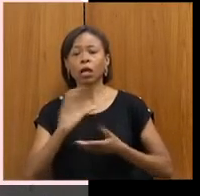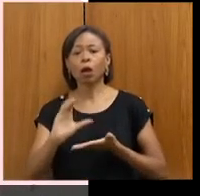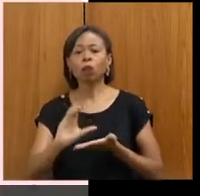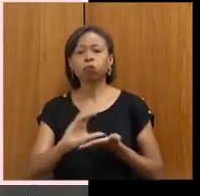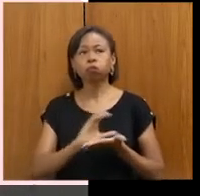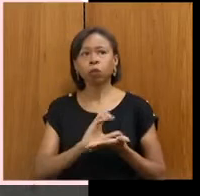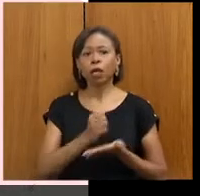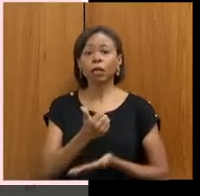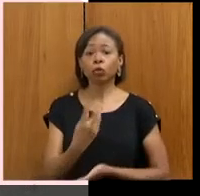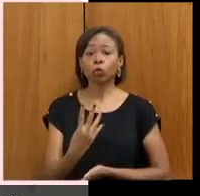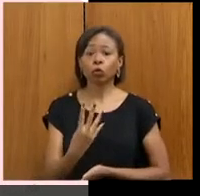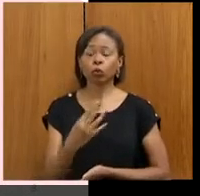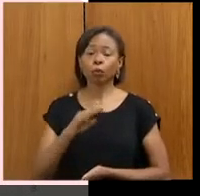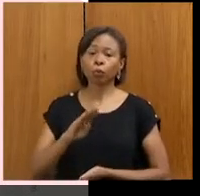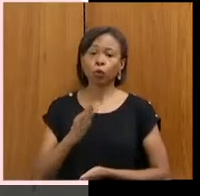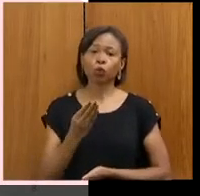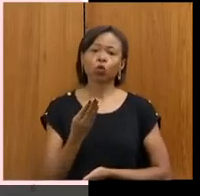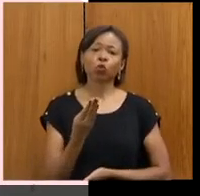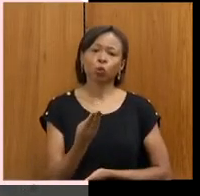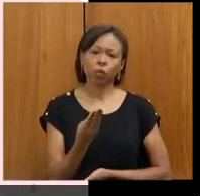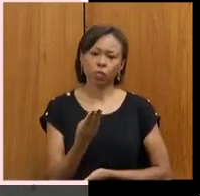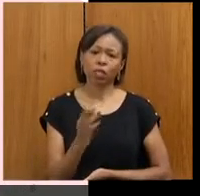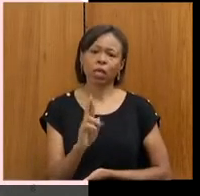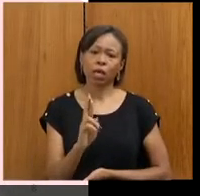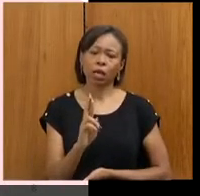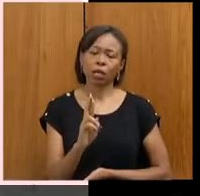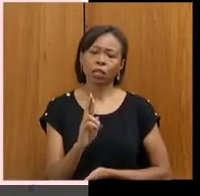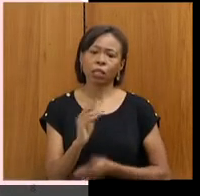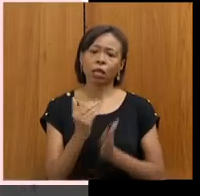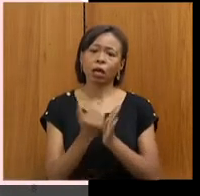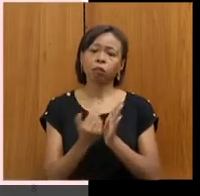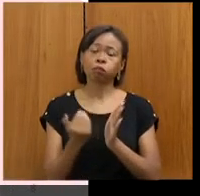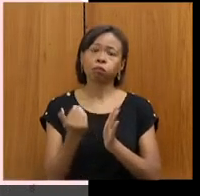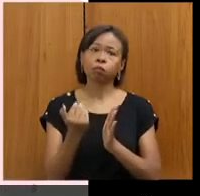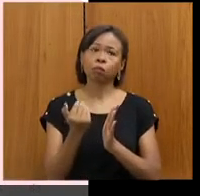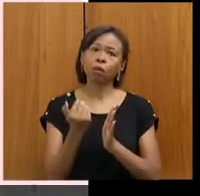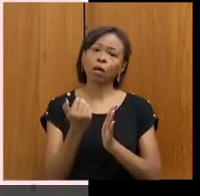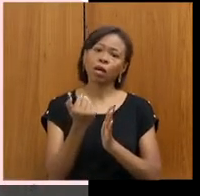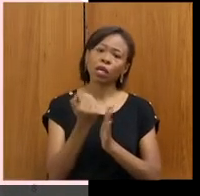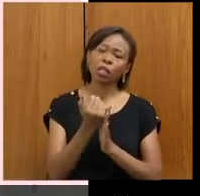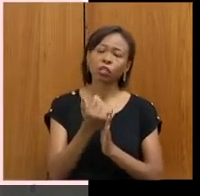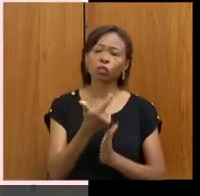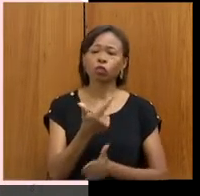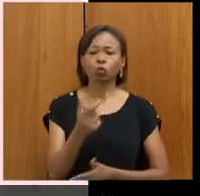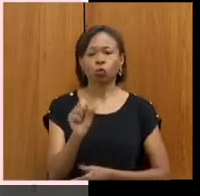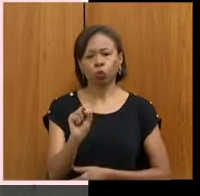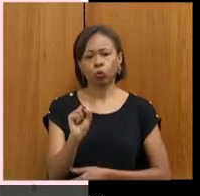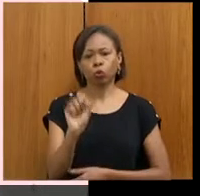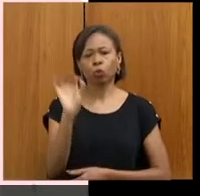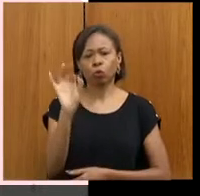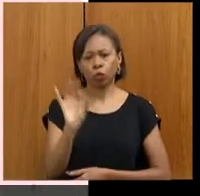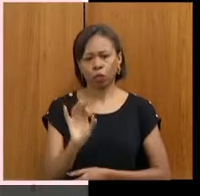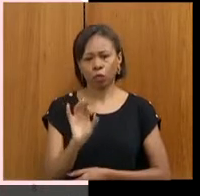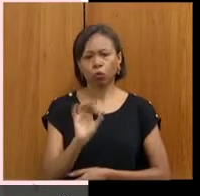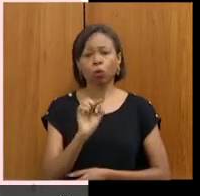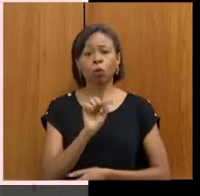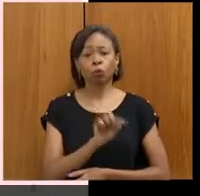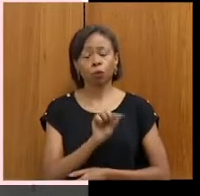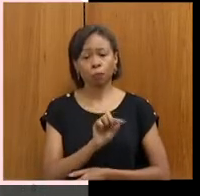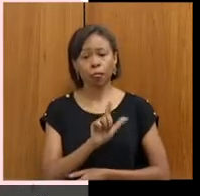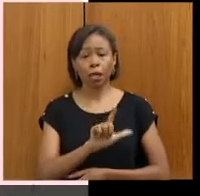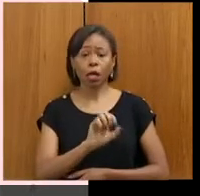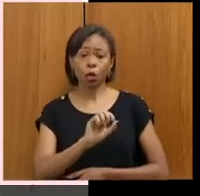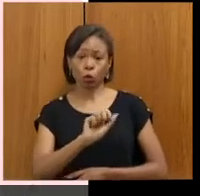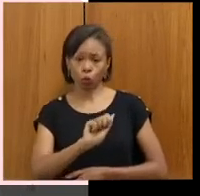bilhões de reais ou seja um acréscimo de mais de vinte e oito por cento sobre o que foi teve como base a lua é